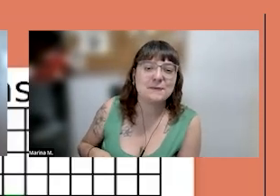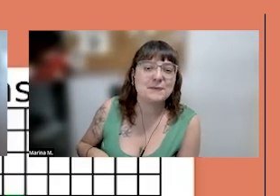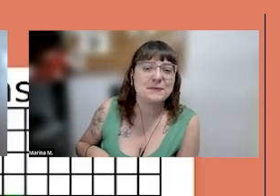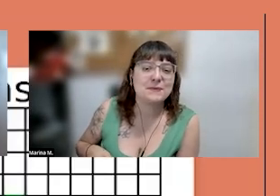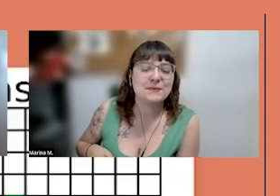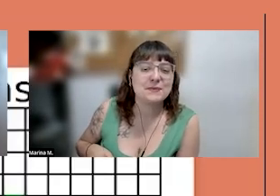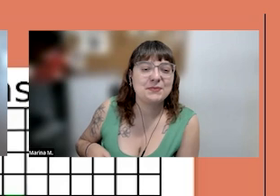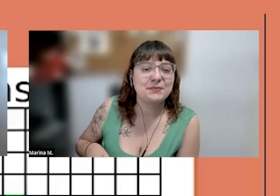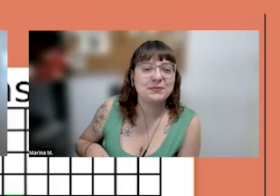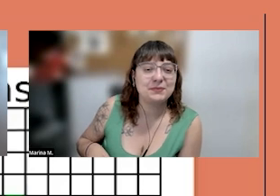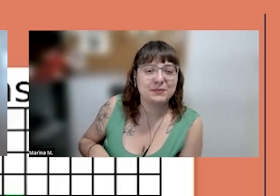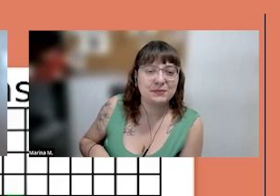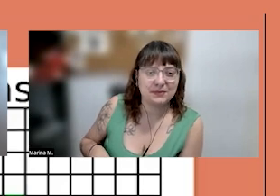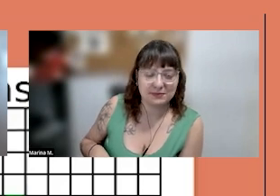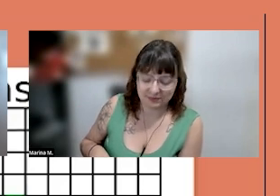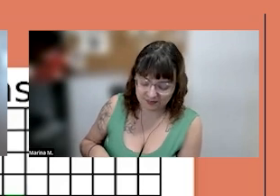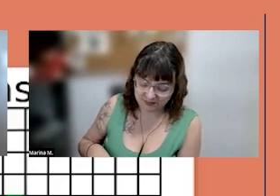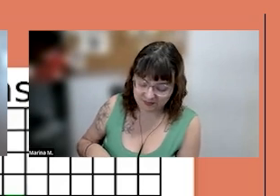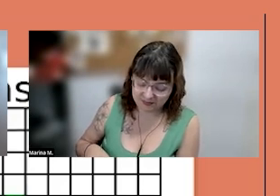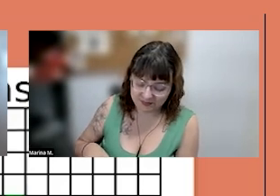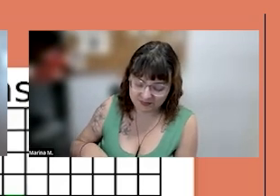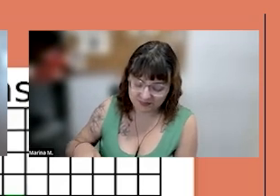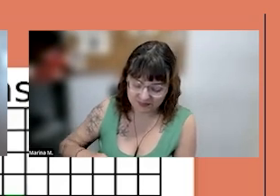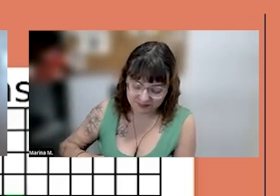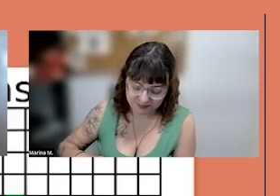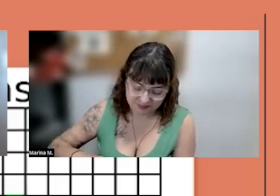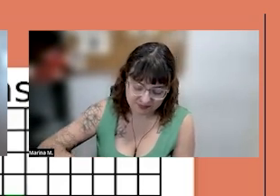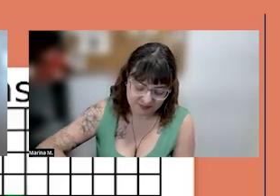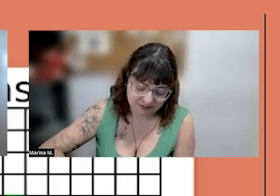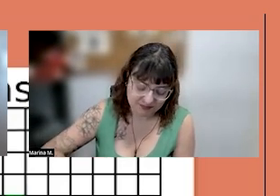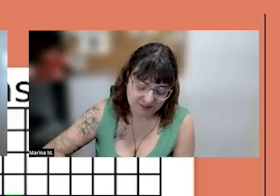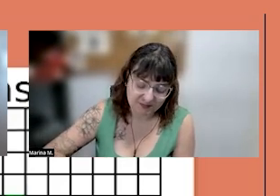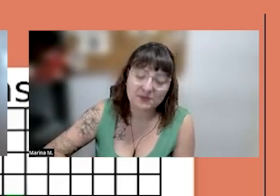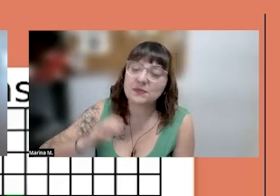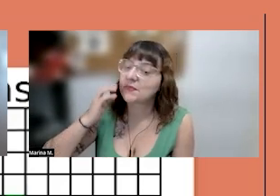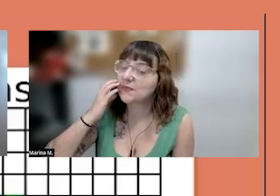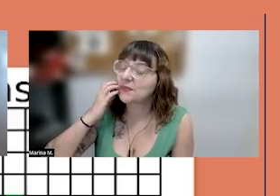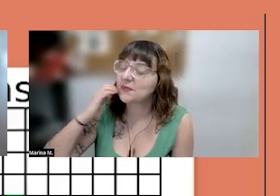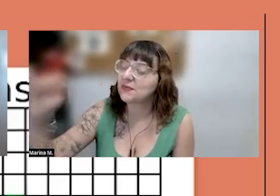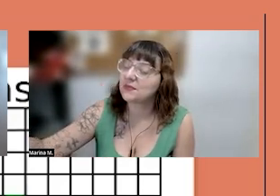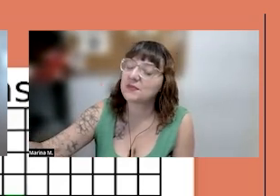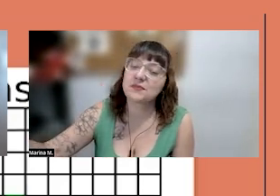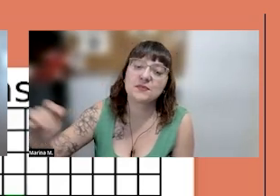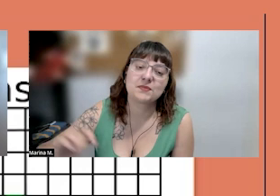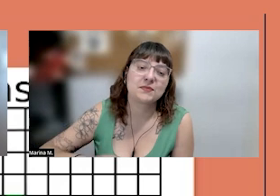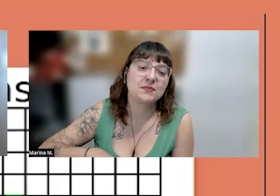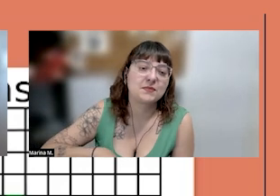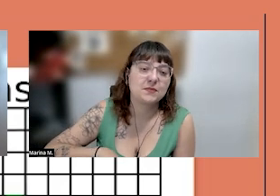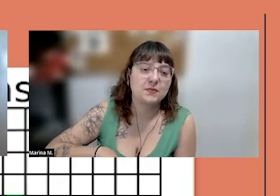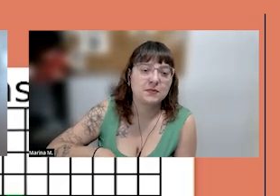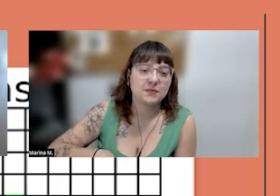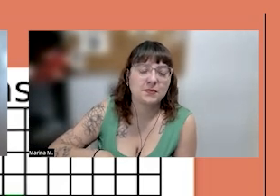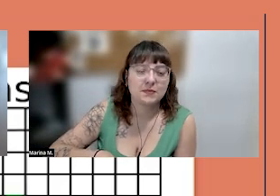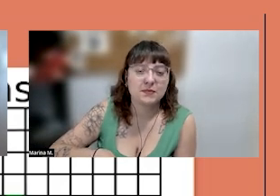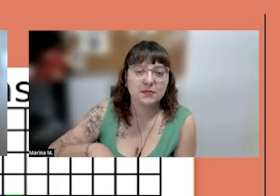Que legal. E aqui tem uma representação disso, né? E eles são usados em aplicação de GIS quando a gente